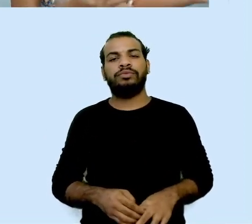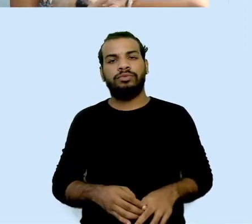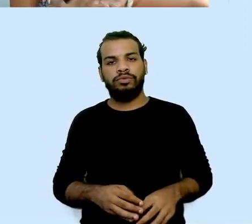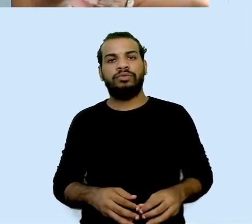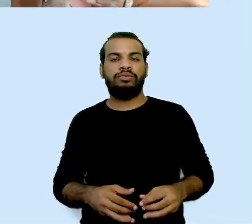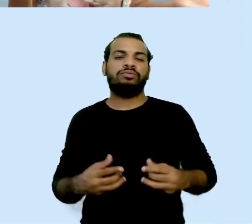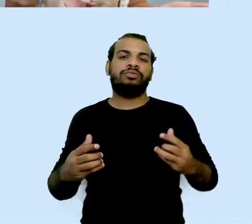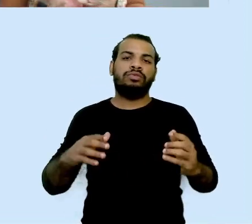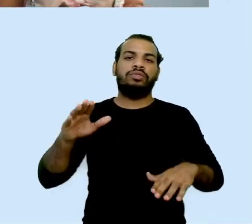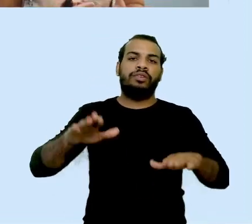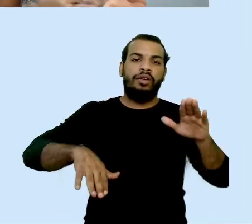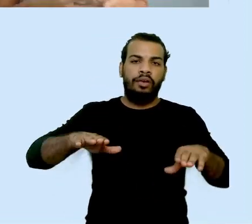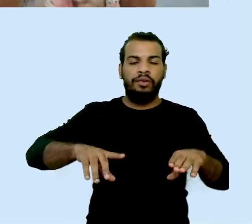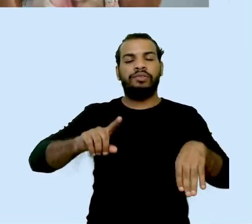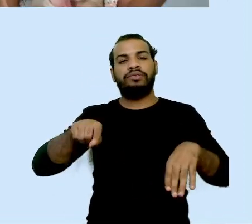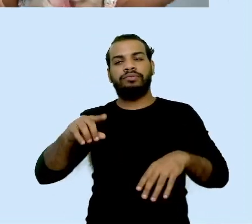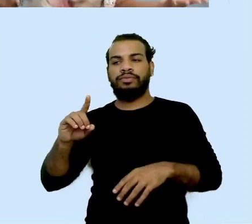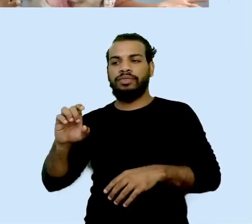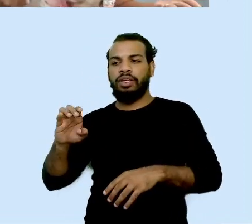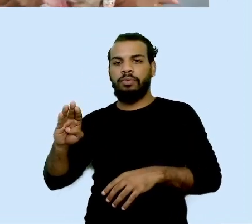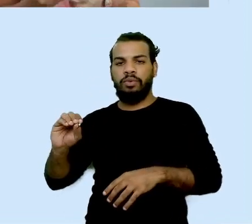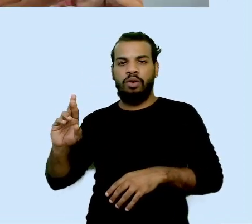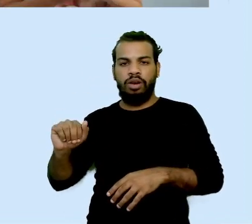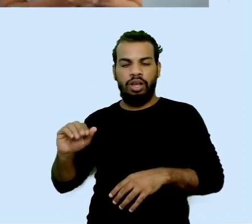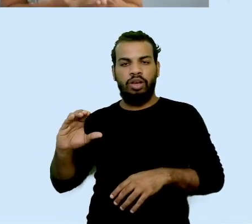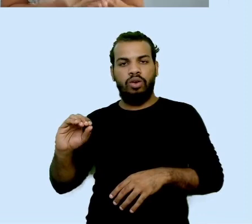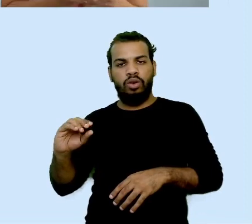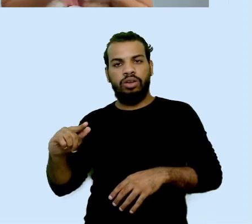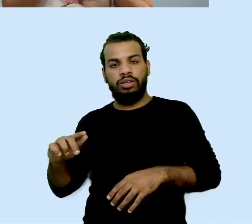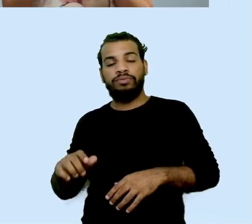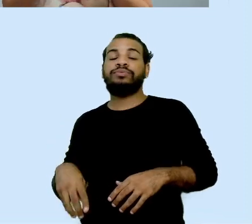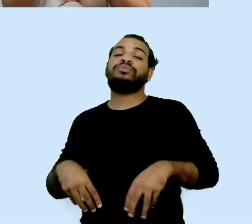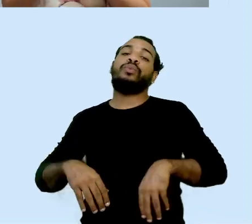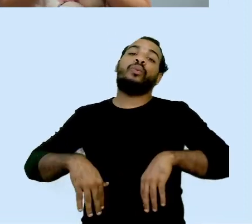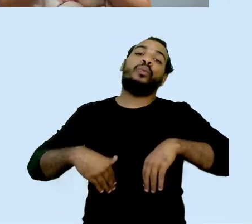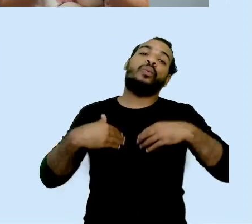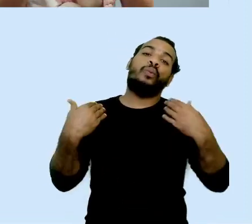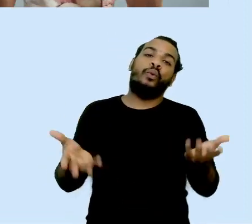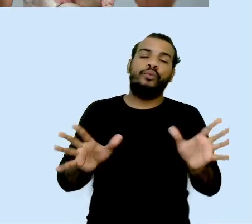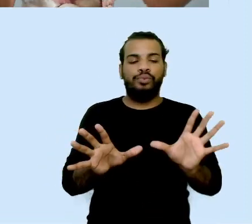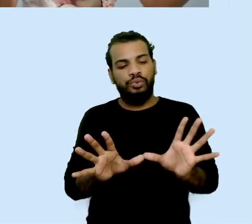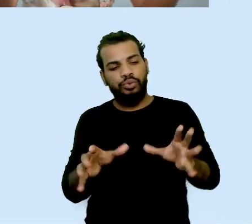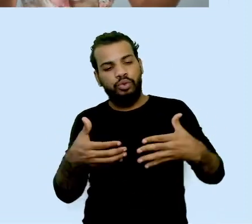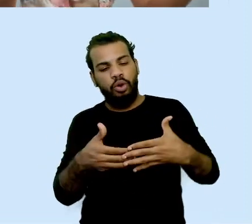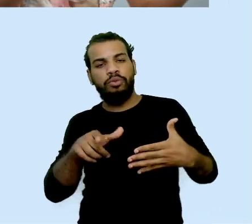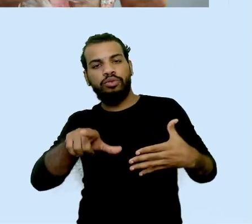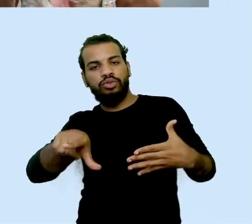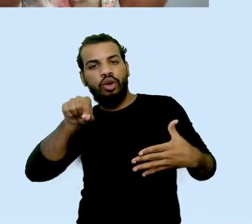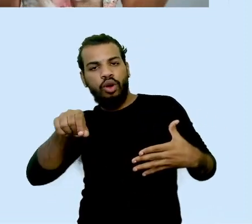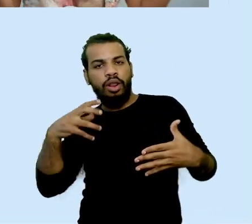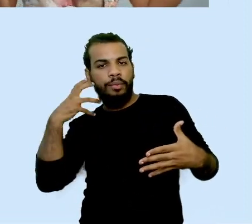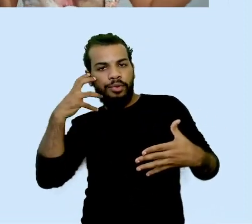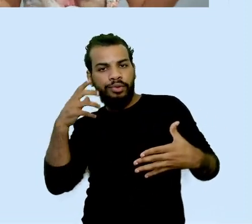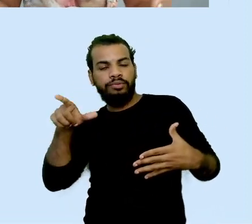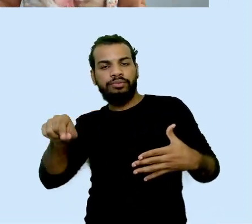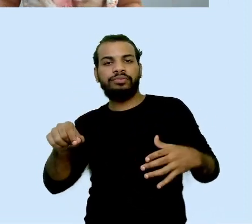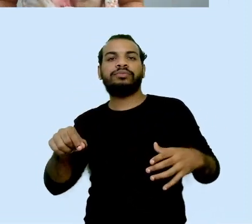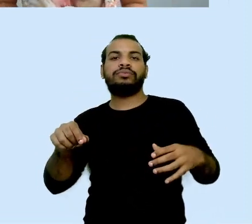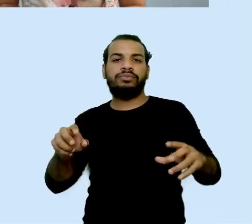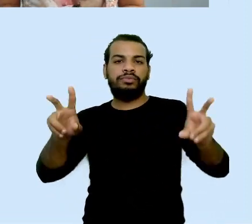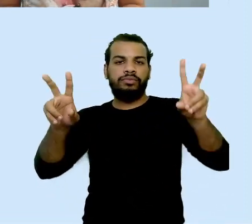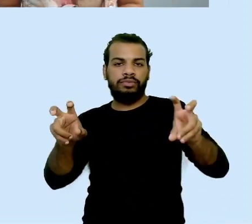grandes companhias, ou como a Deborah Coker, né, uma grande companhia, ou um grupo que escolhe essas músicas a partir daquela